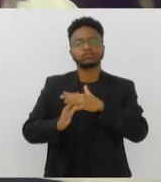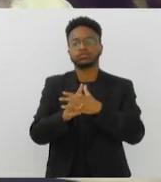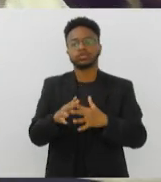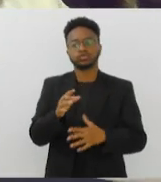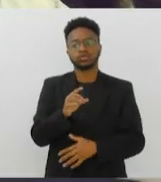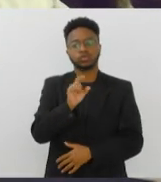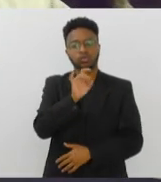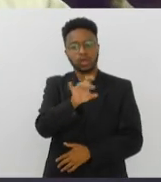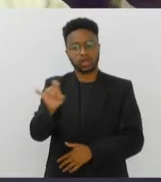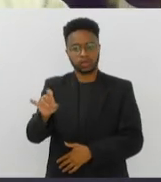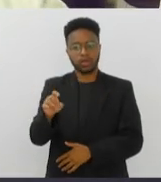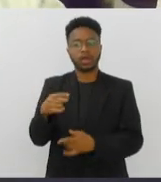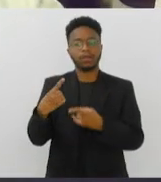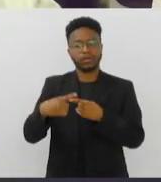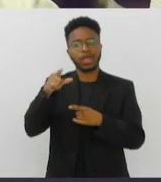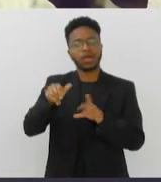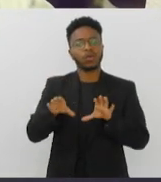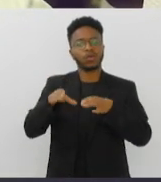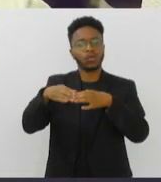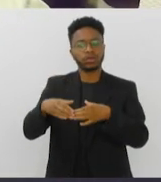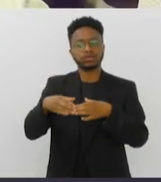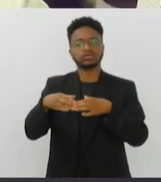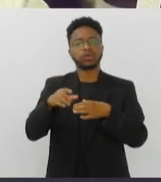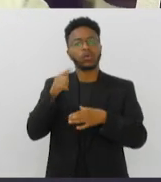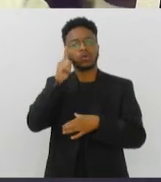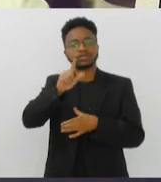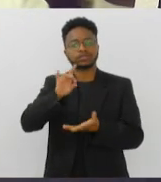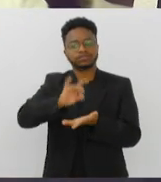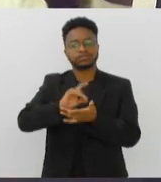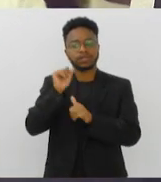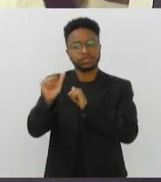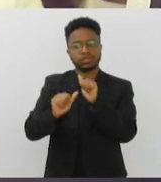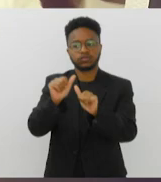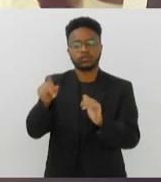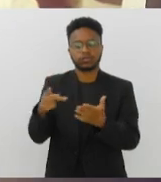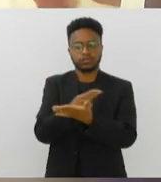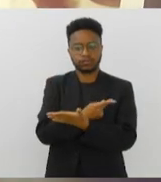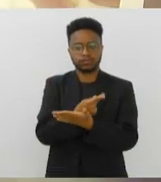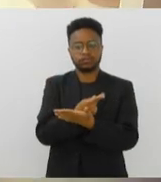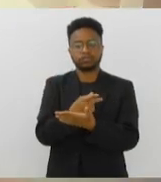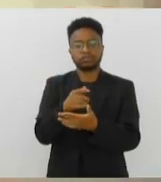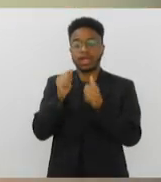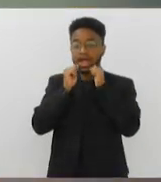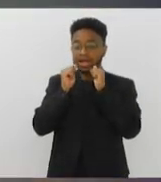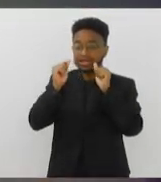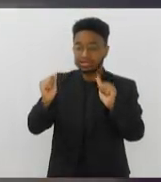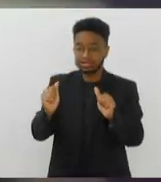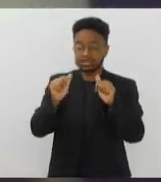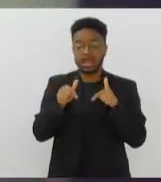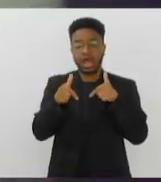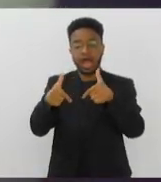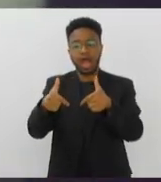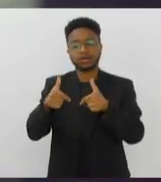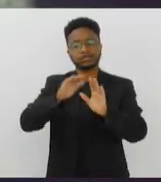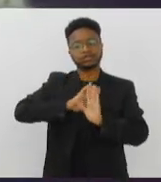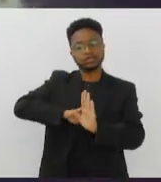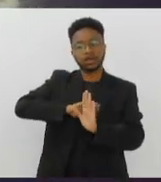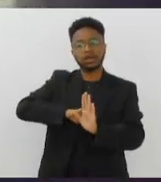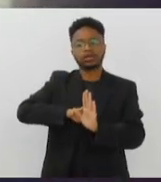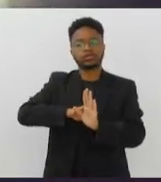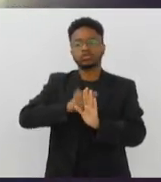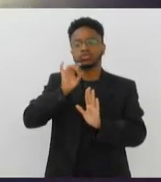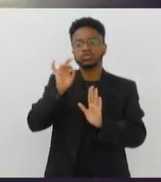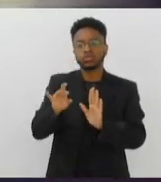individual, pois é no coletivo que as grandes transformações acontecem. Essa assessoria que atua nos bastidores não